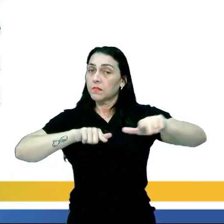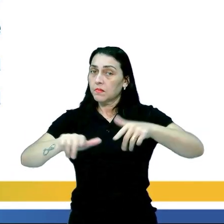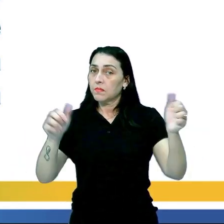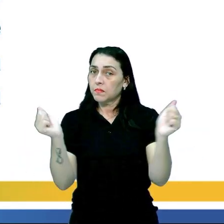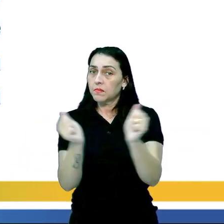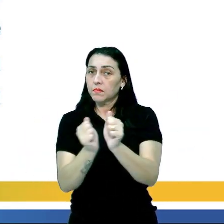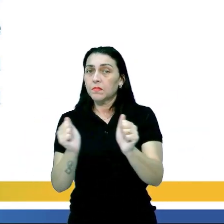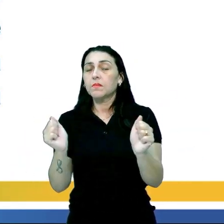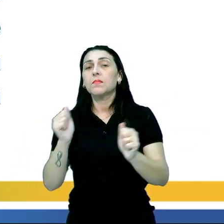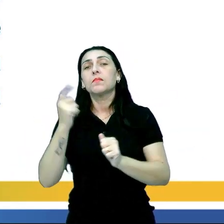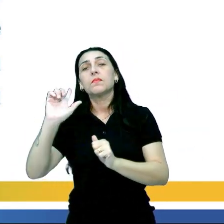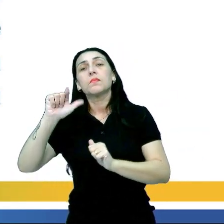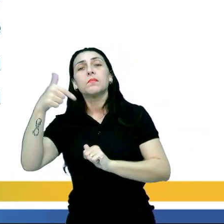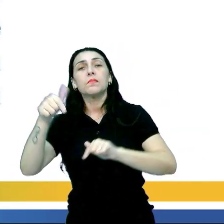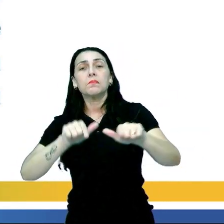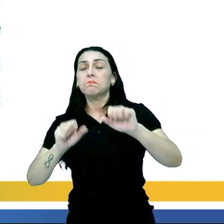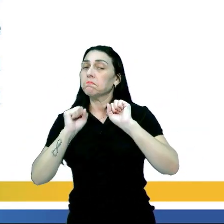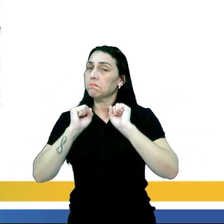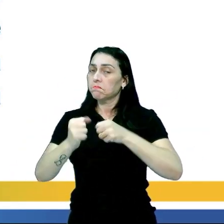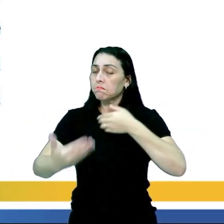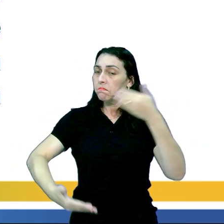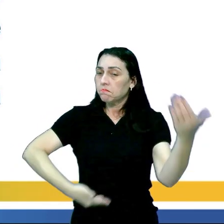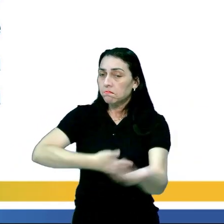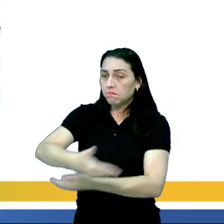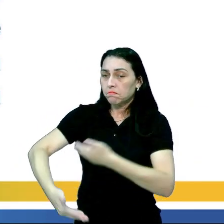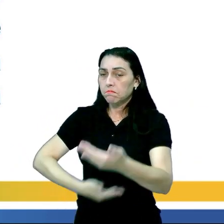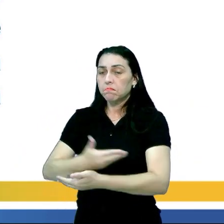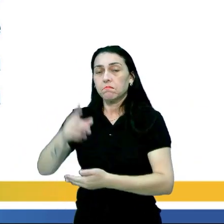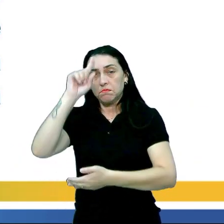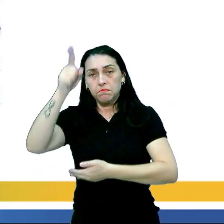com outras pessoas, às vezes eu posso até ser o dono da